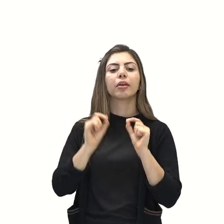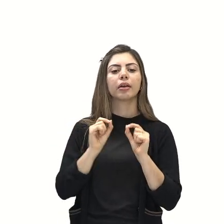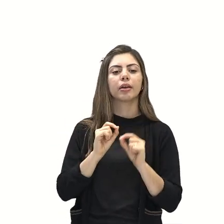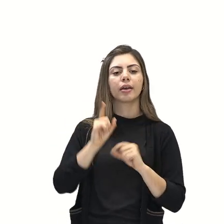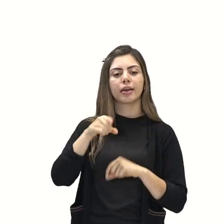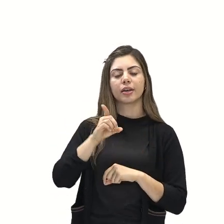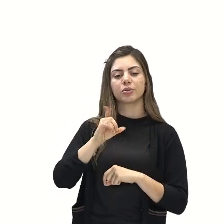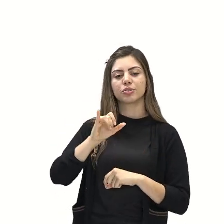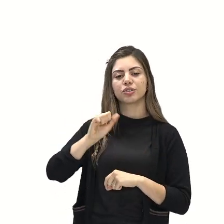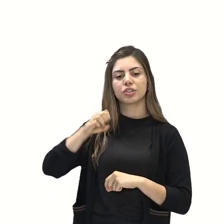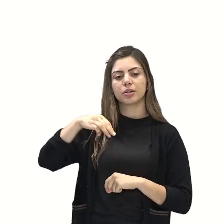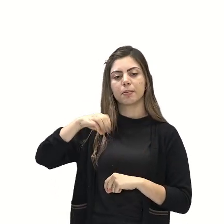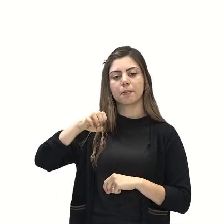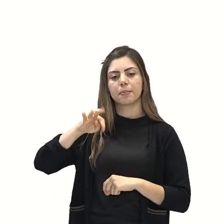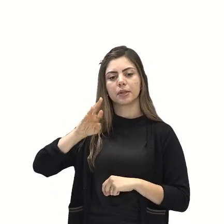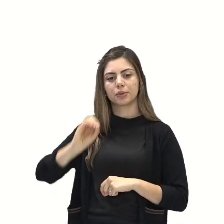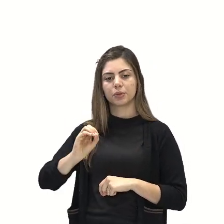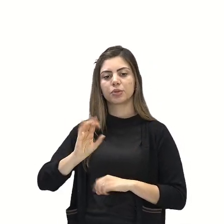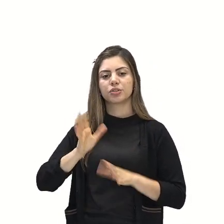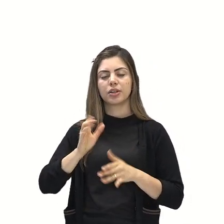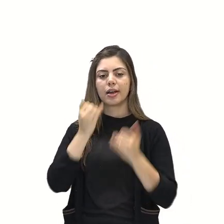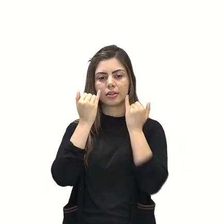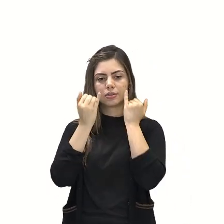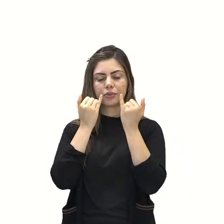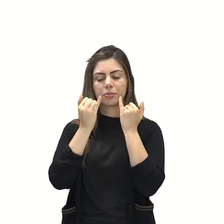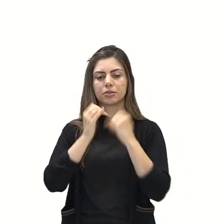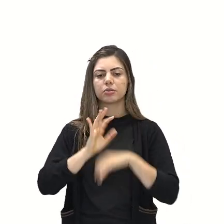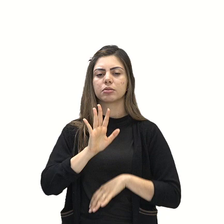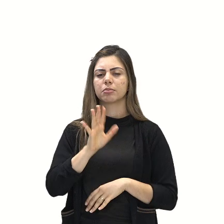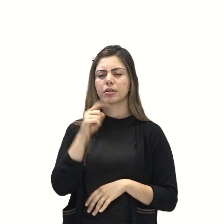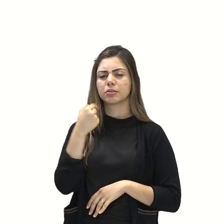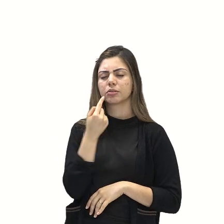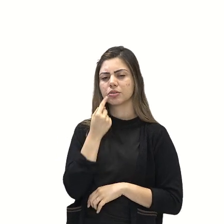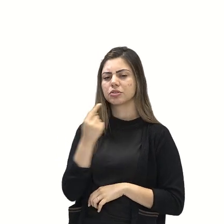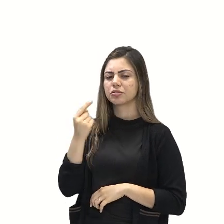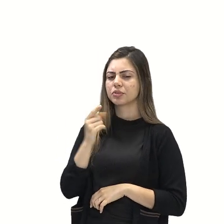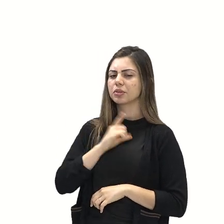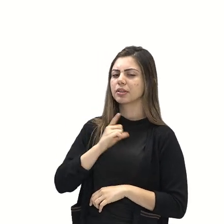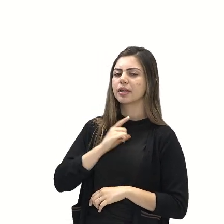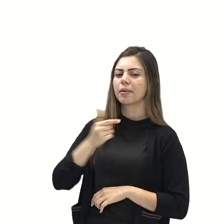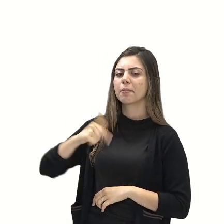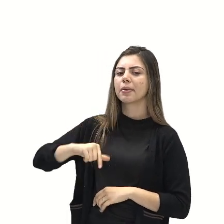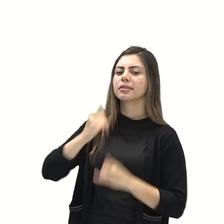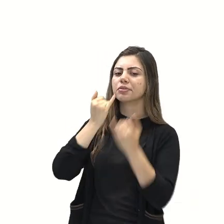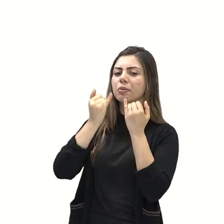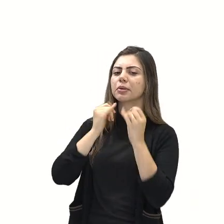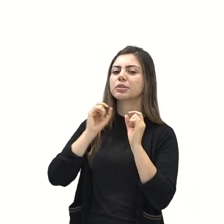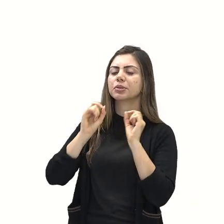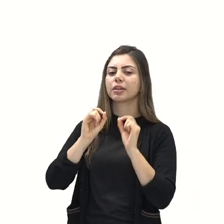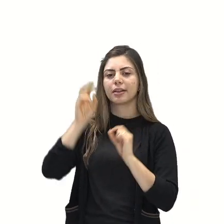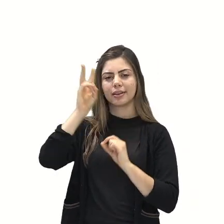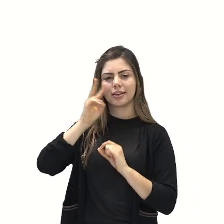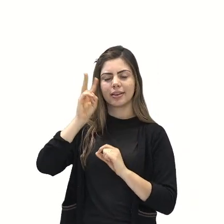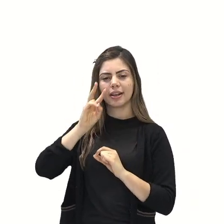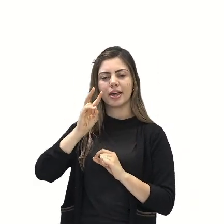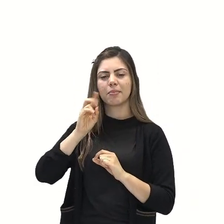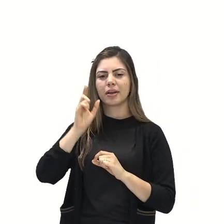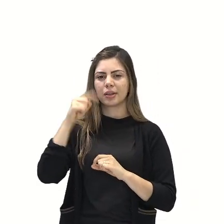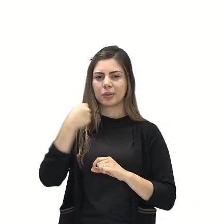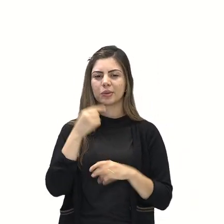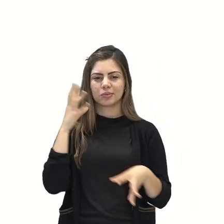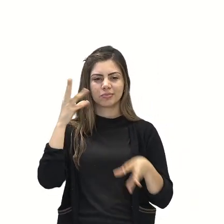diâmetro. Beleza? Mas o que é que nós vimos na nossa revisão de fixação?